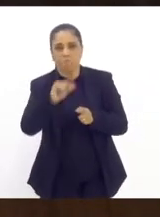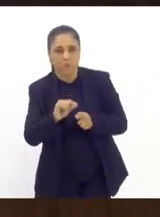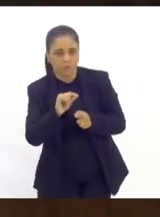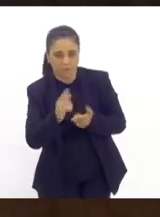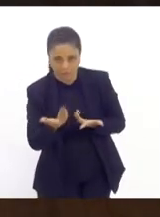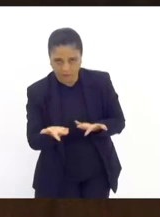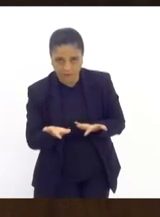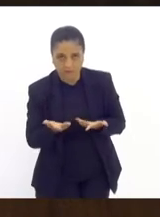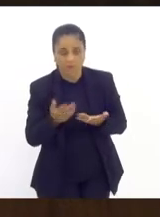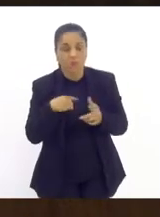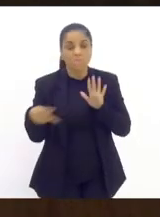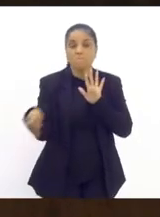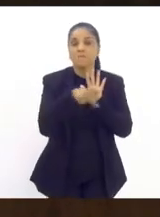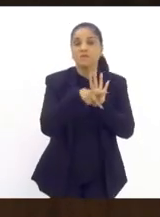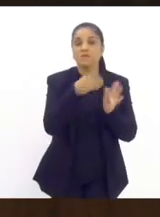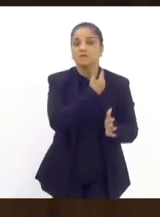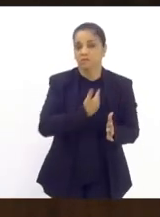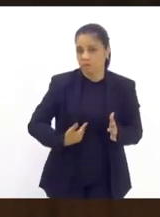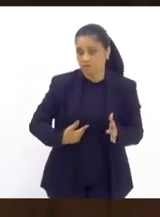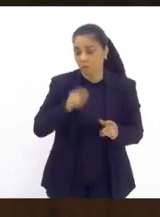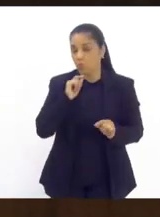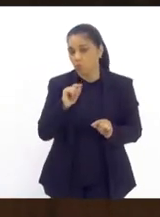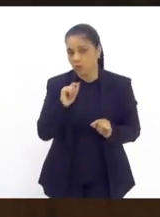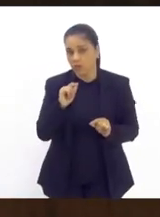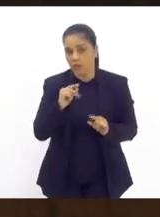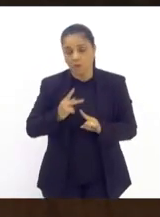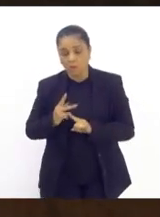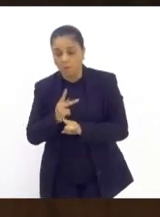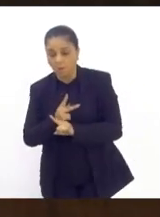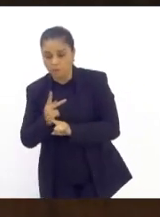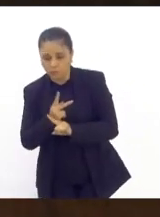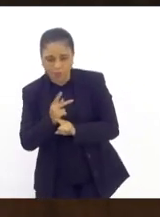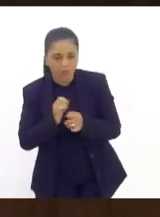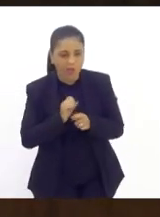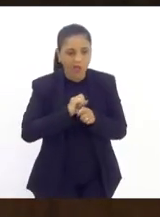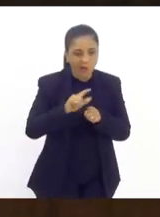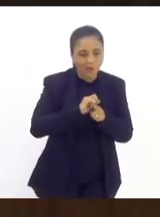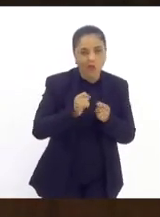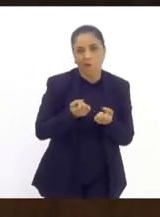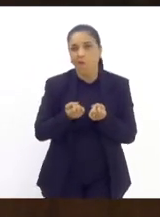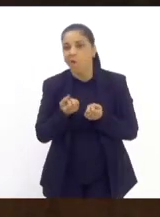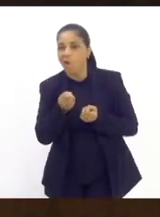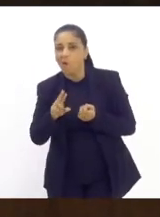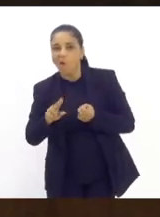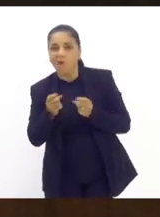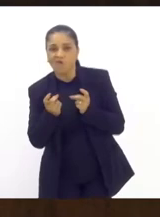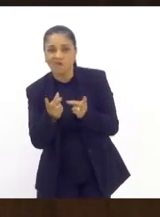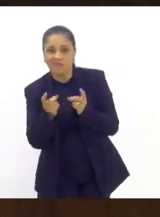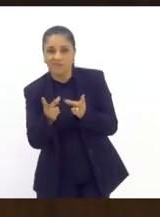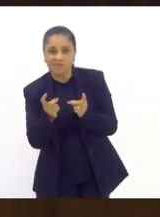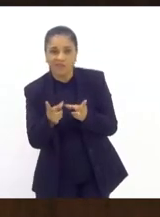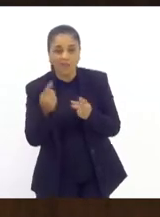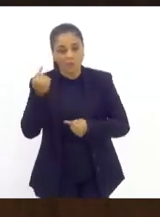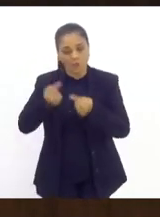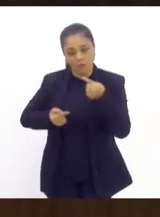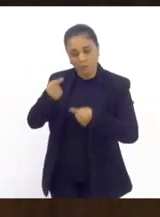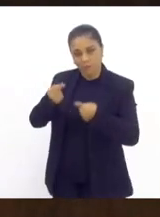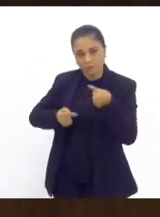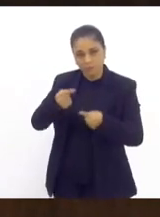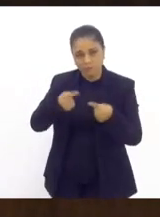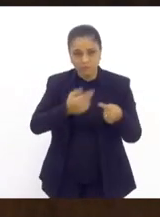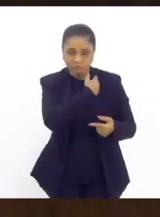que pertence ao estado talvez buscar ao invés de vender ou dialogar uma atividade uma política pública que